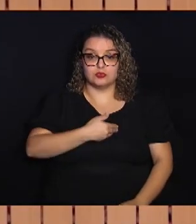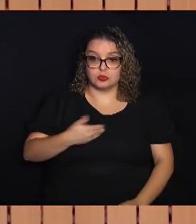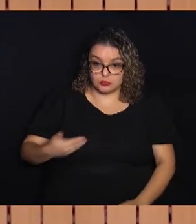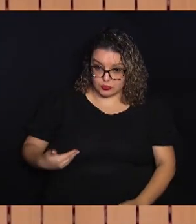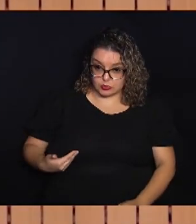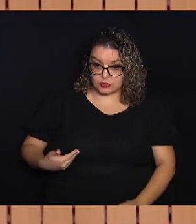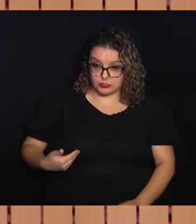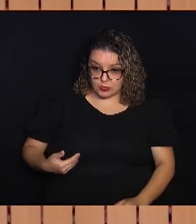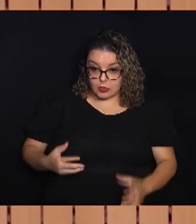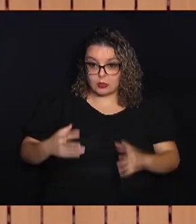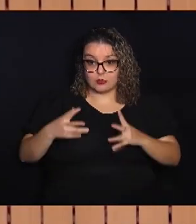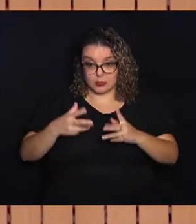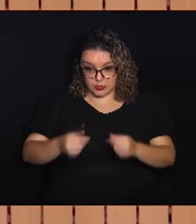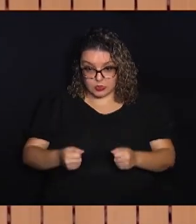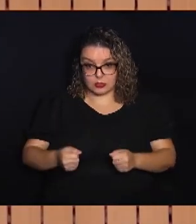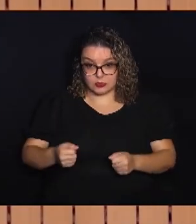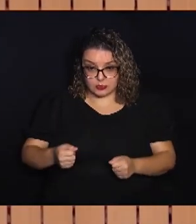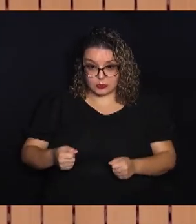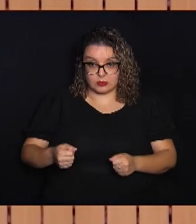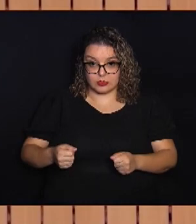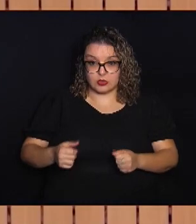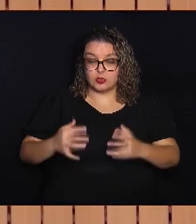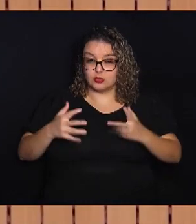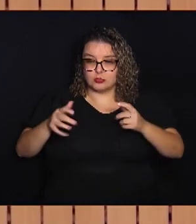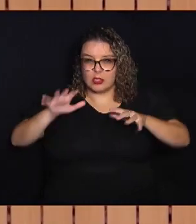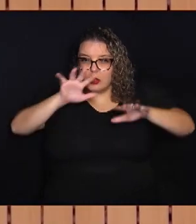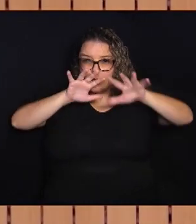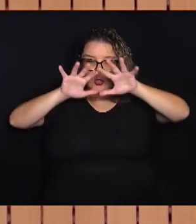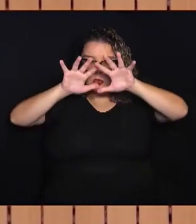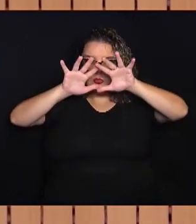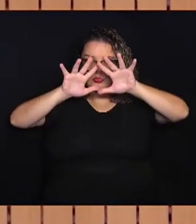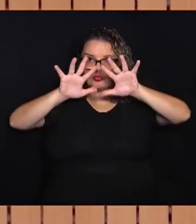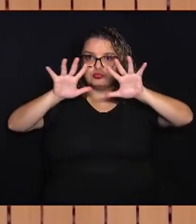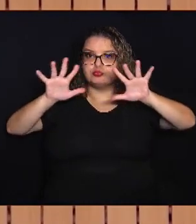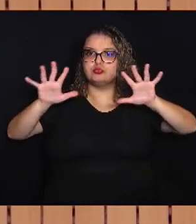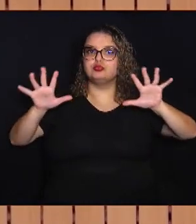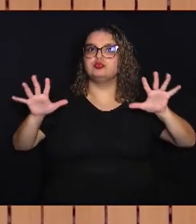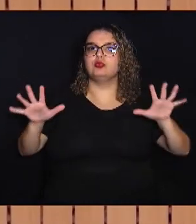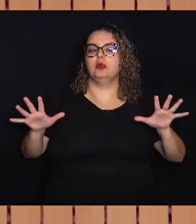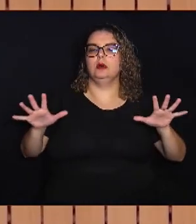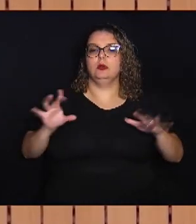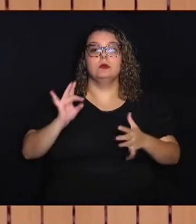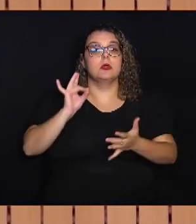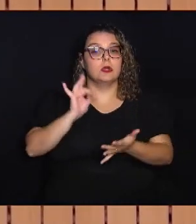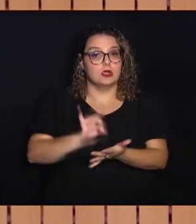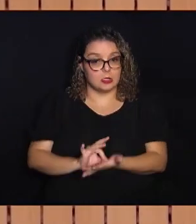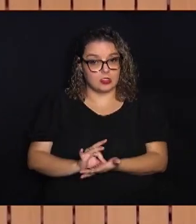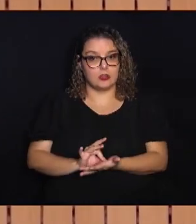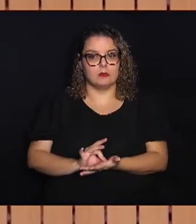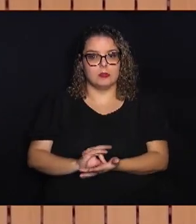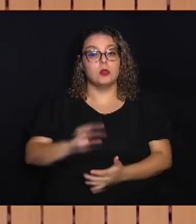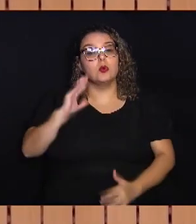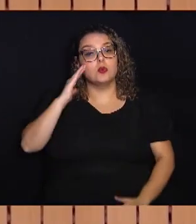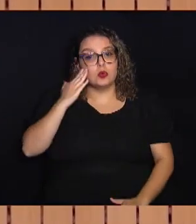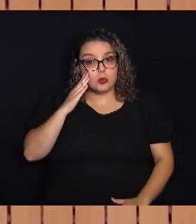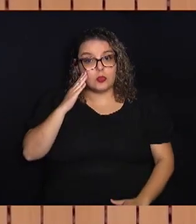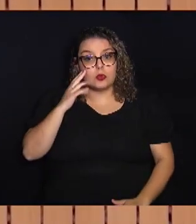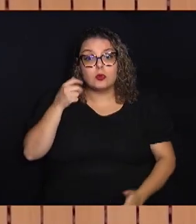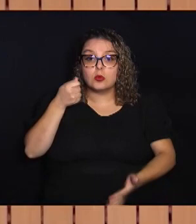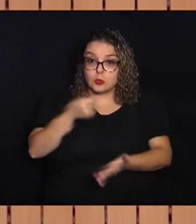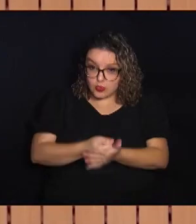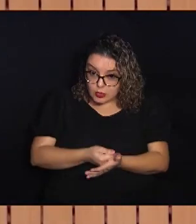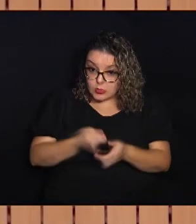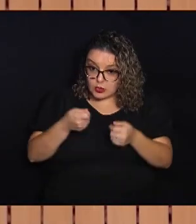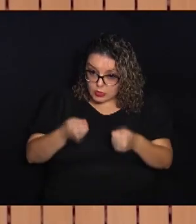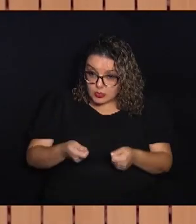para que todos esses véus caiam e para que realmente nós tenhamos um entendimento concreto